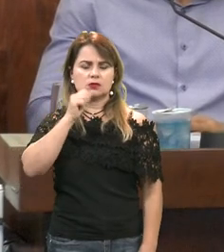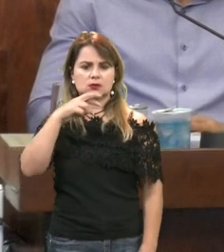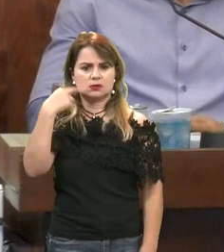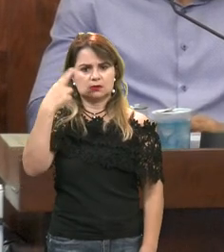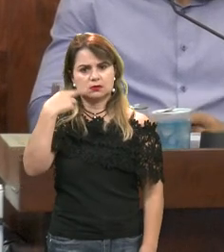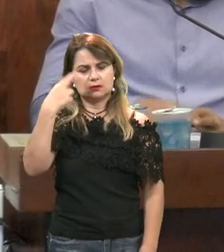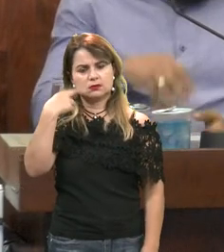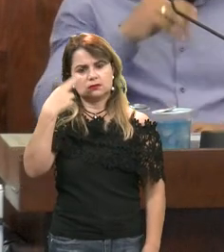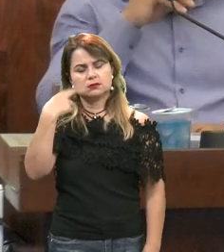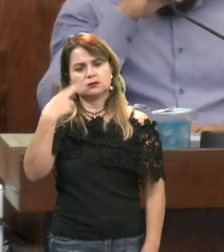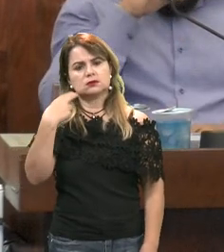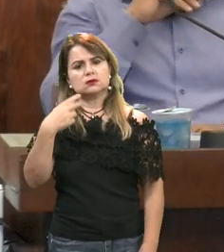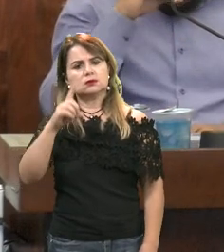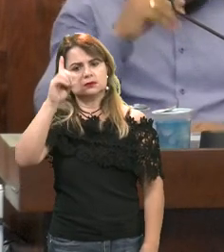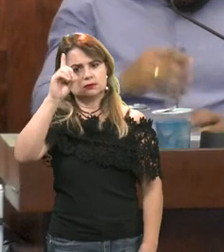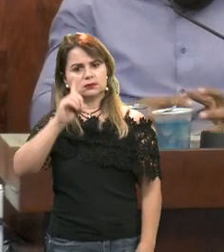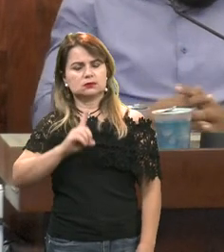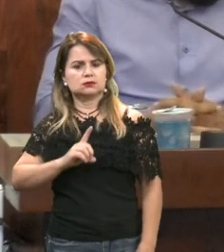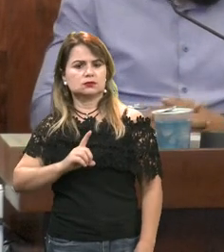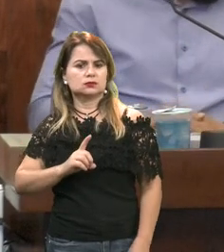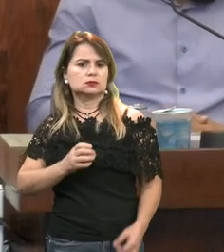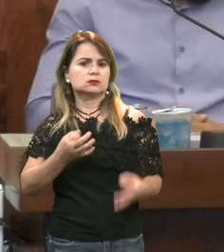Núcleo Jurídico da Malele.